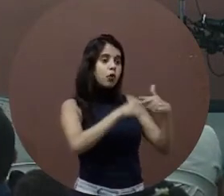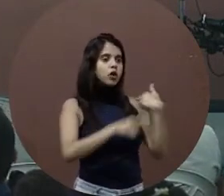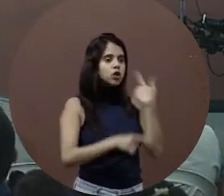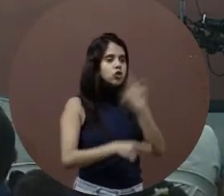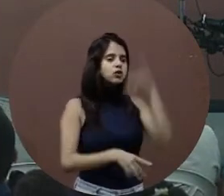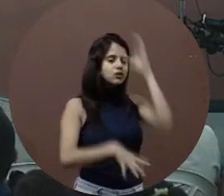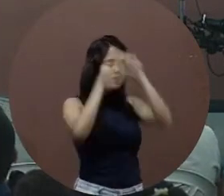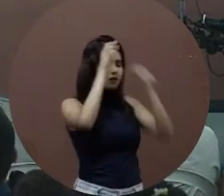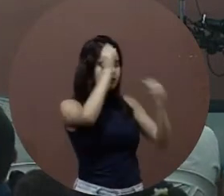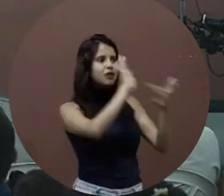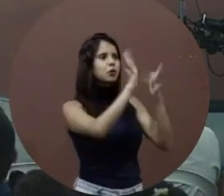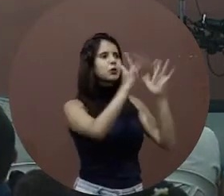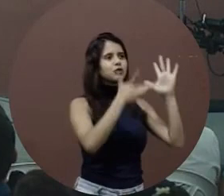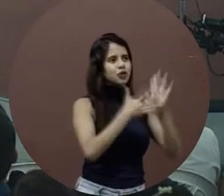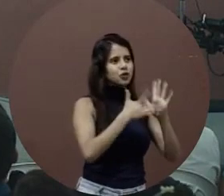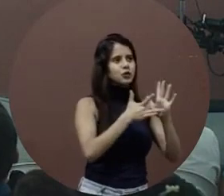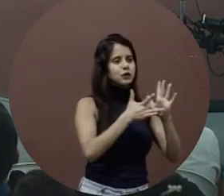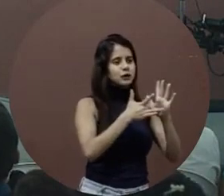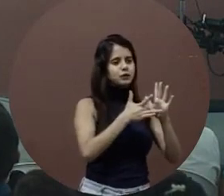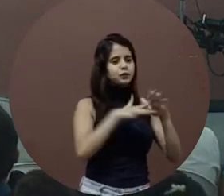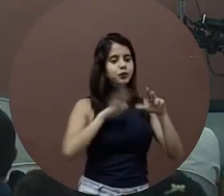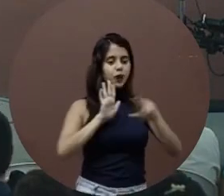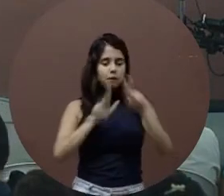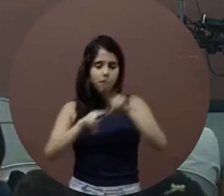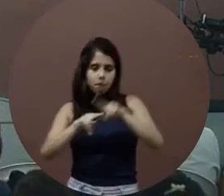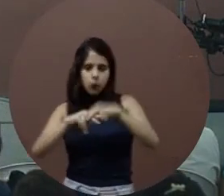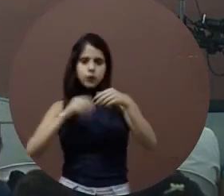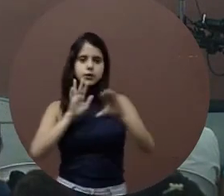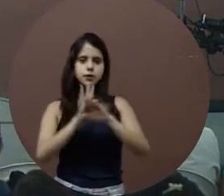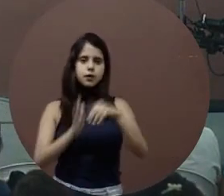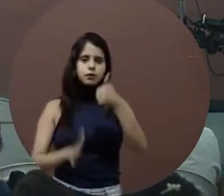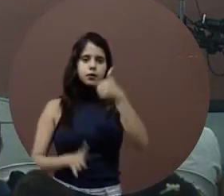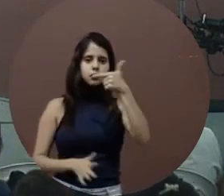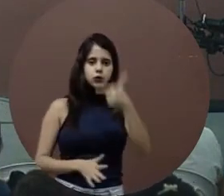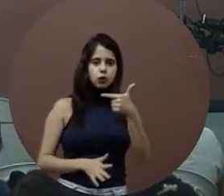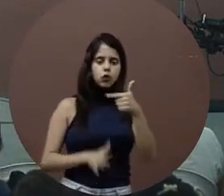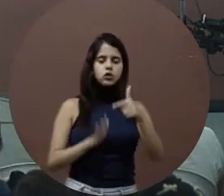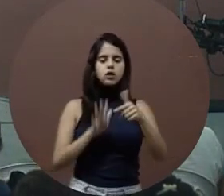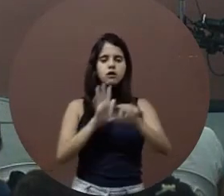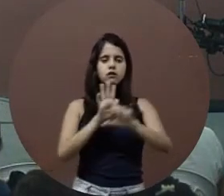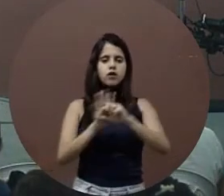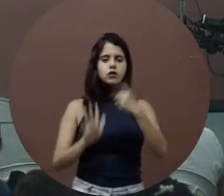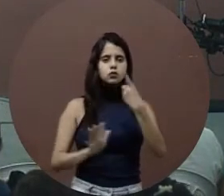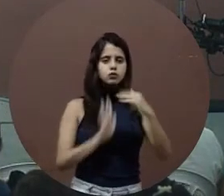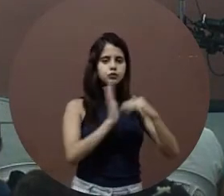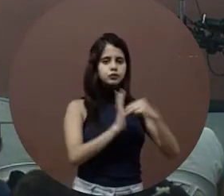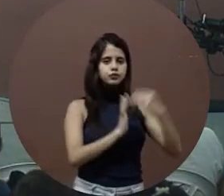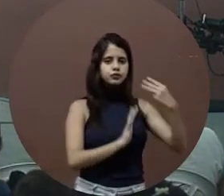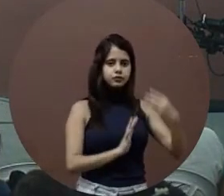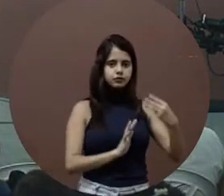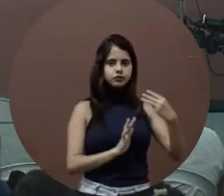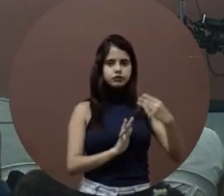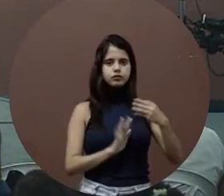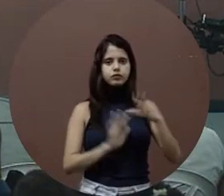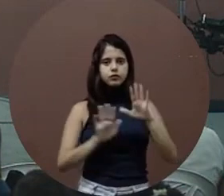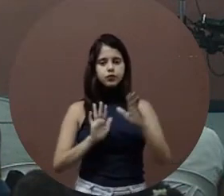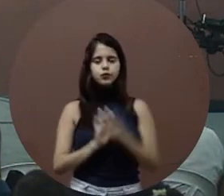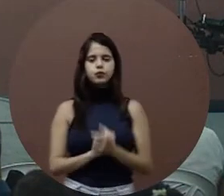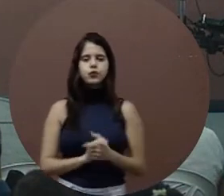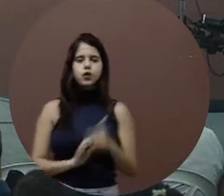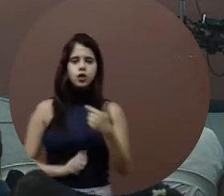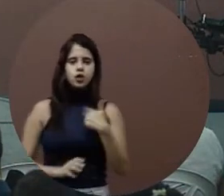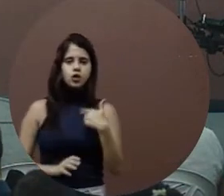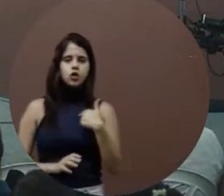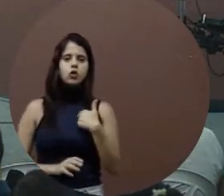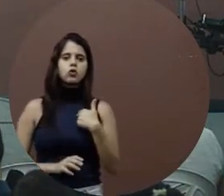Então, meu irmão, é por isso que no capítulo 12, no verso 1 a 3, olha só por que eu estou dizendo isso para você. Eu estou seguindo a linha